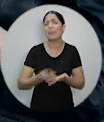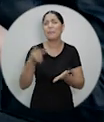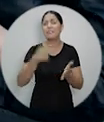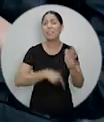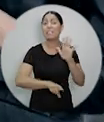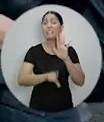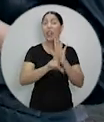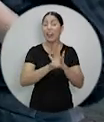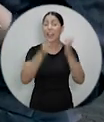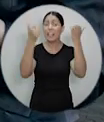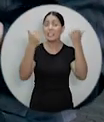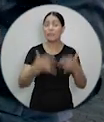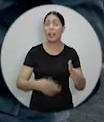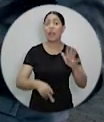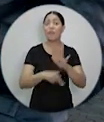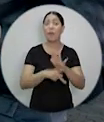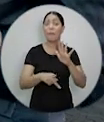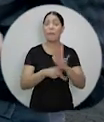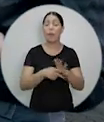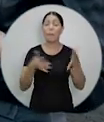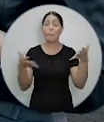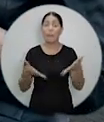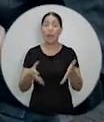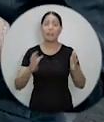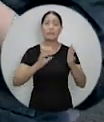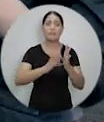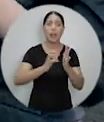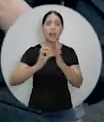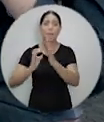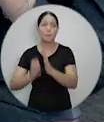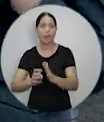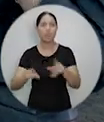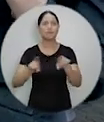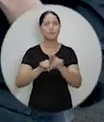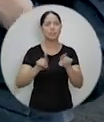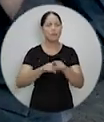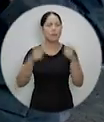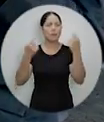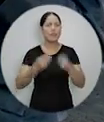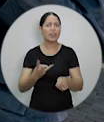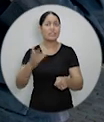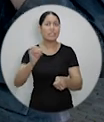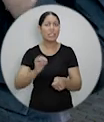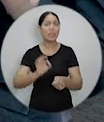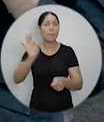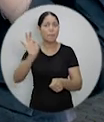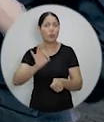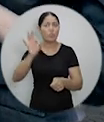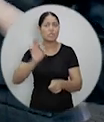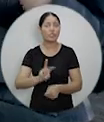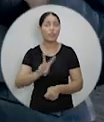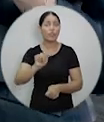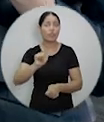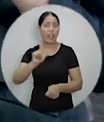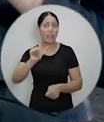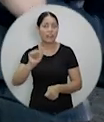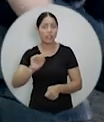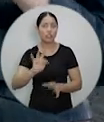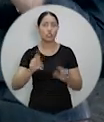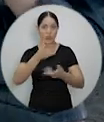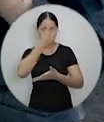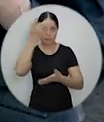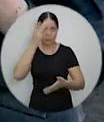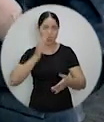Inicialmente, ela previa que os partidos e as coligações, Natália, eles deveriam reservar 30% das vagas ali